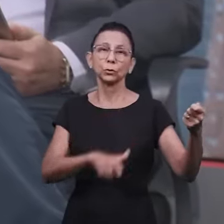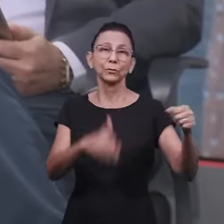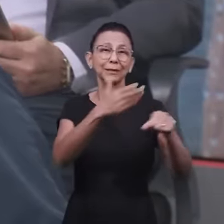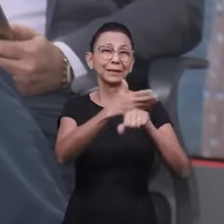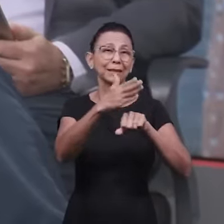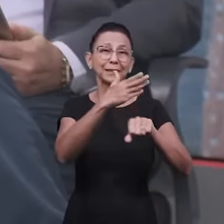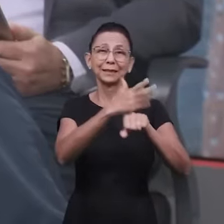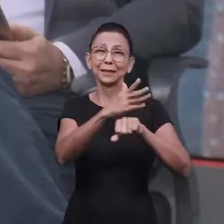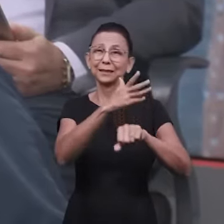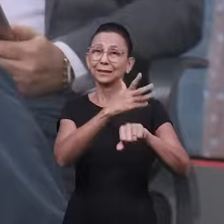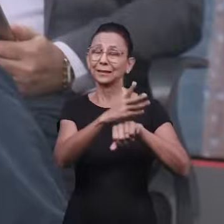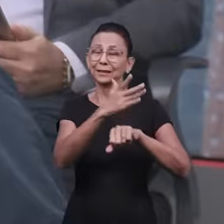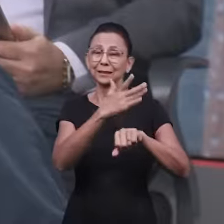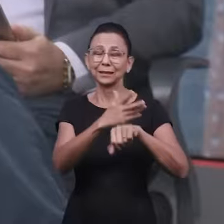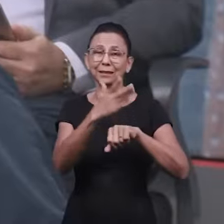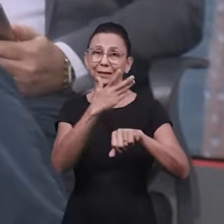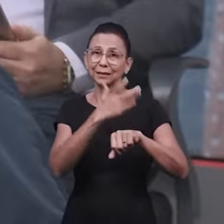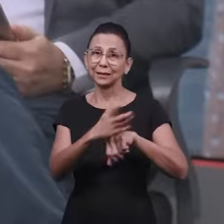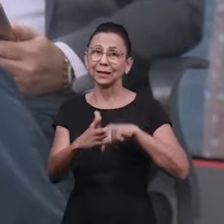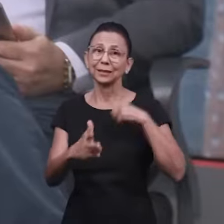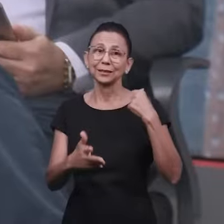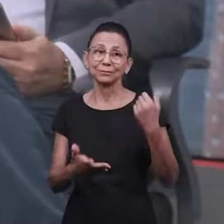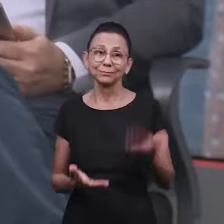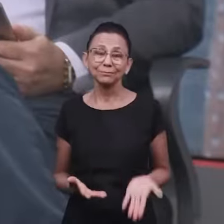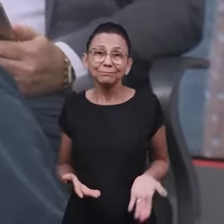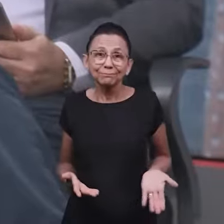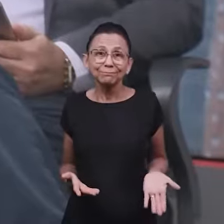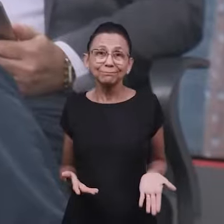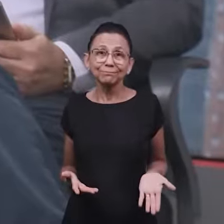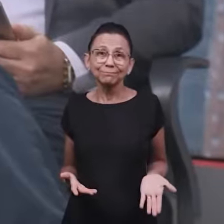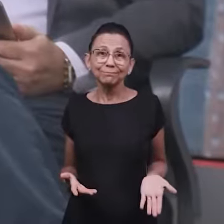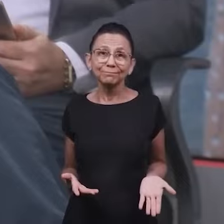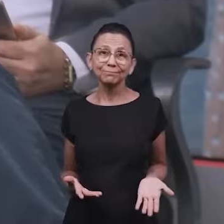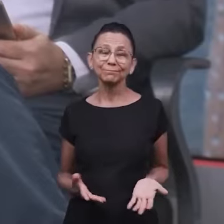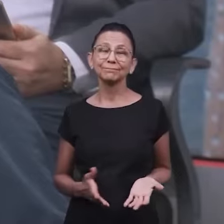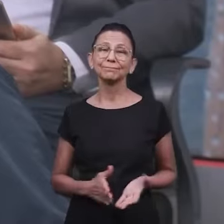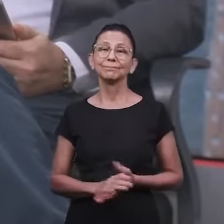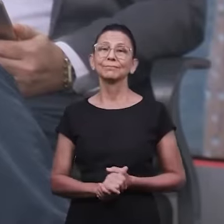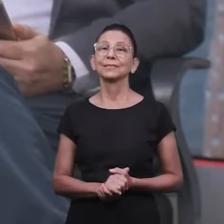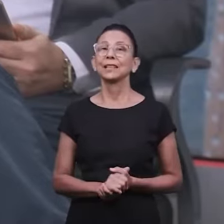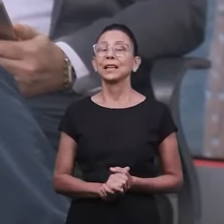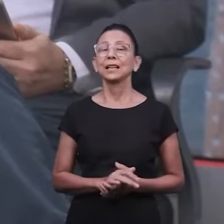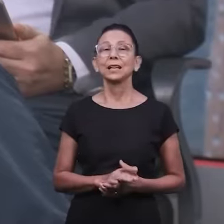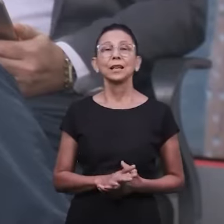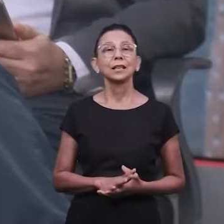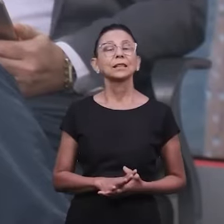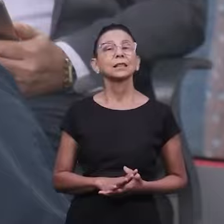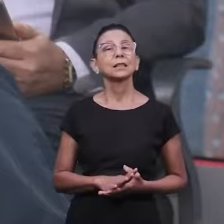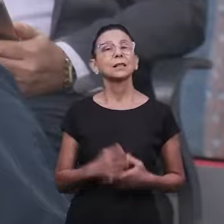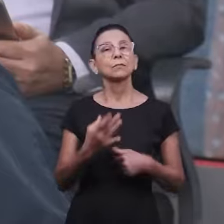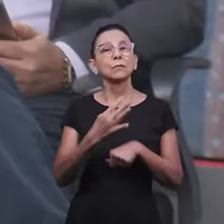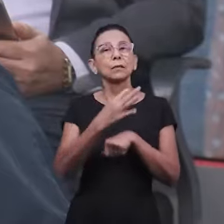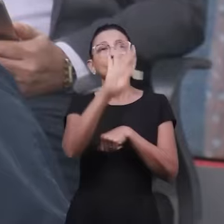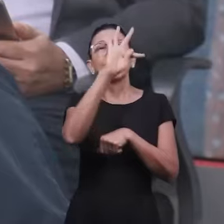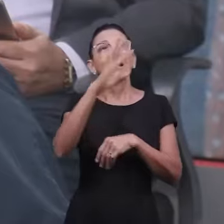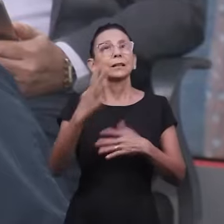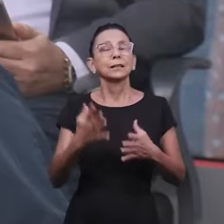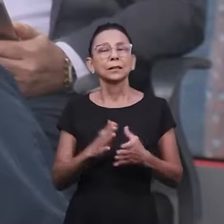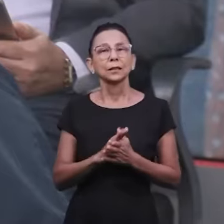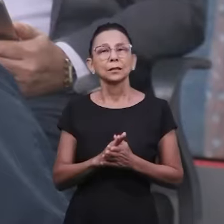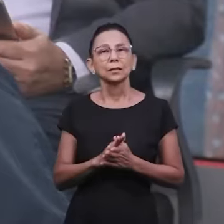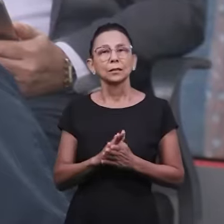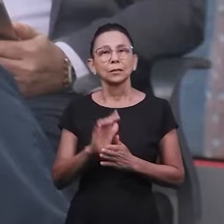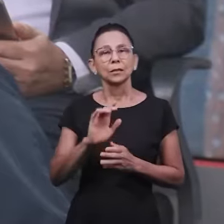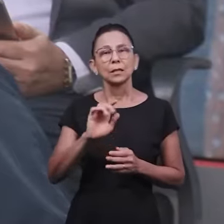tiver chamado, fica só na empolgação. Porque tem muita empolgação em relação a instrumentos de música. A palavra música vem de